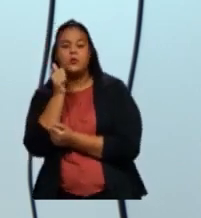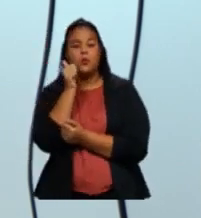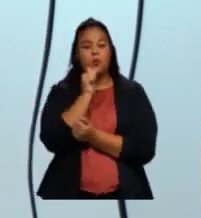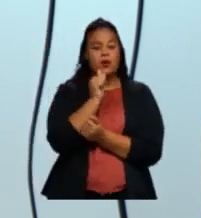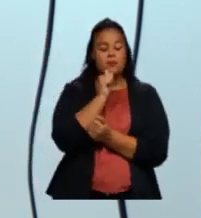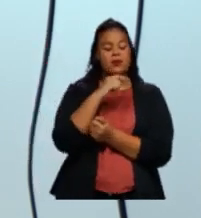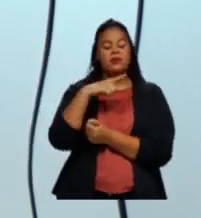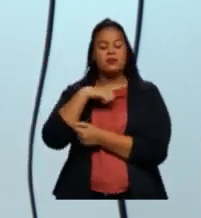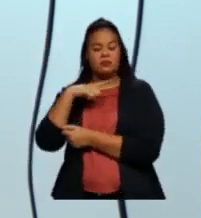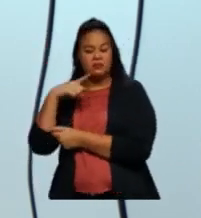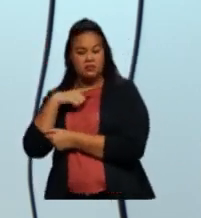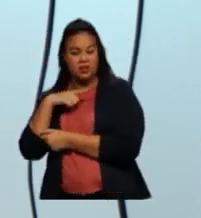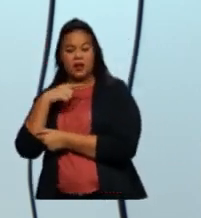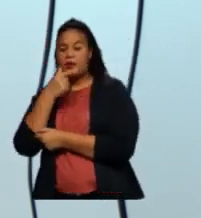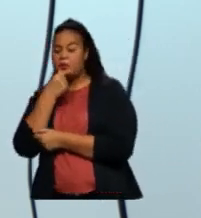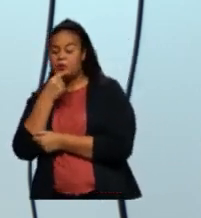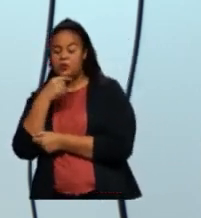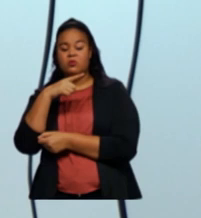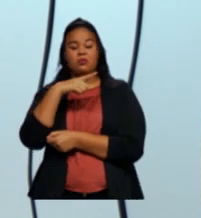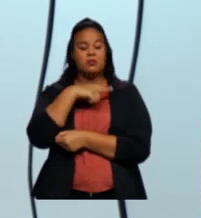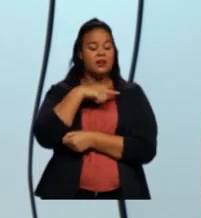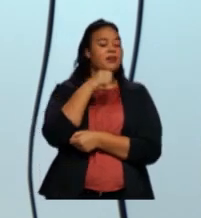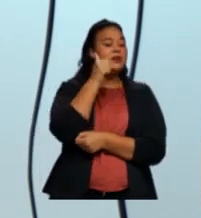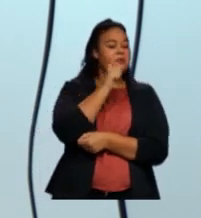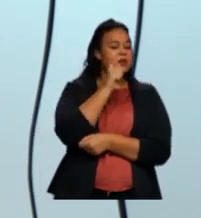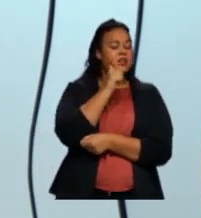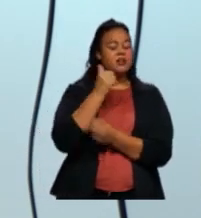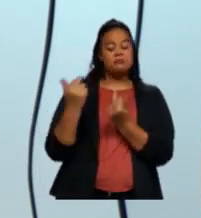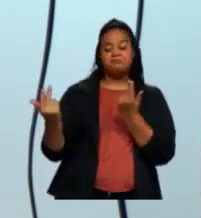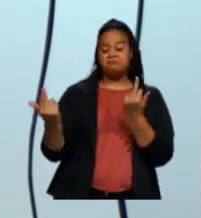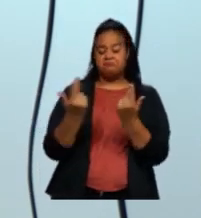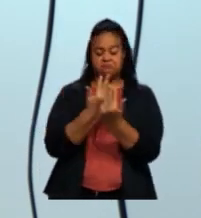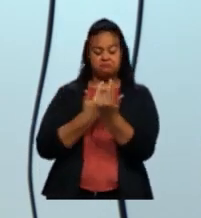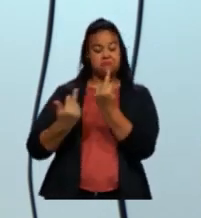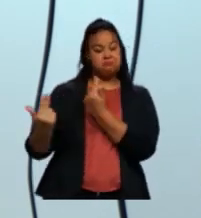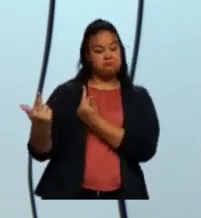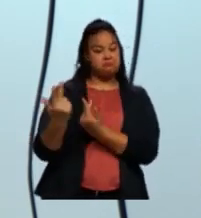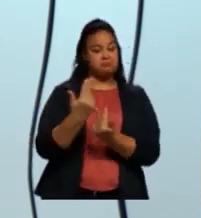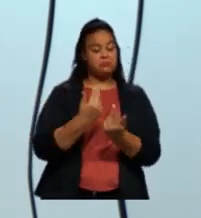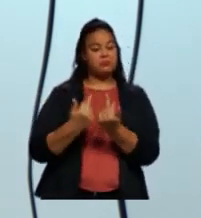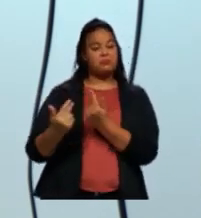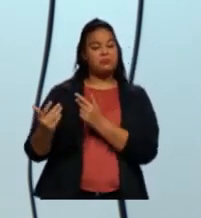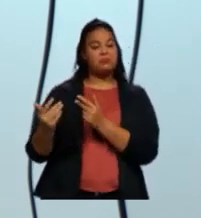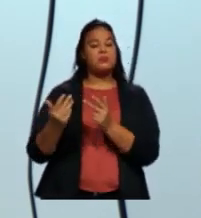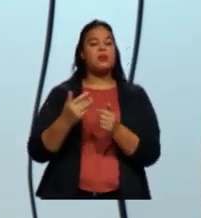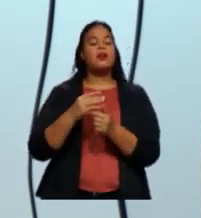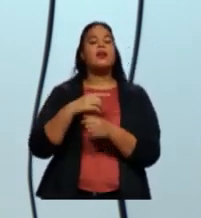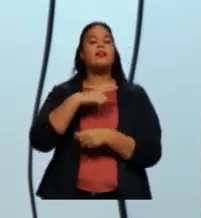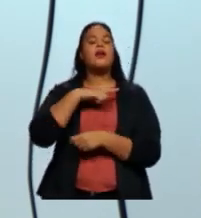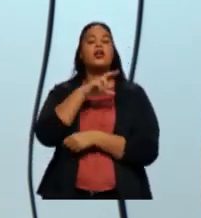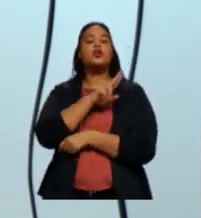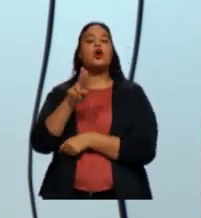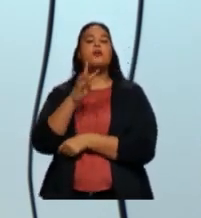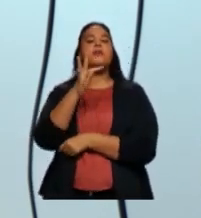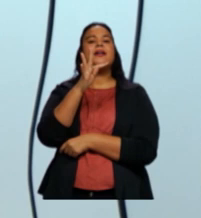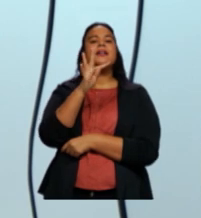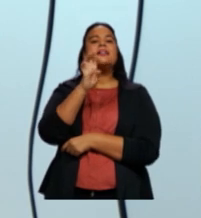Então, tanto o homem e a mulher produzem os mesmos tipos de hormônio, que é o testosterona, que é o